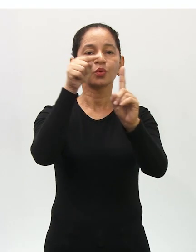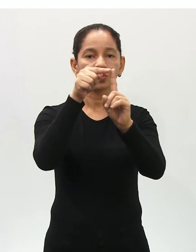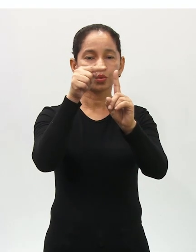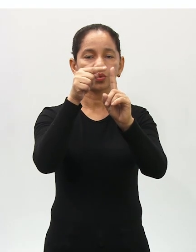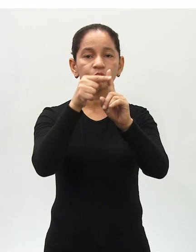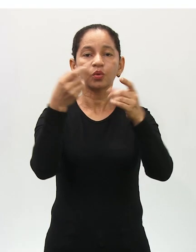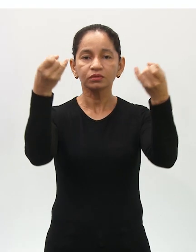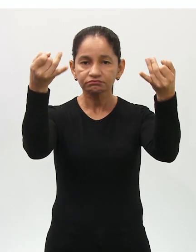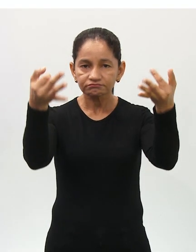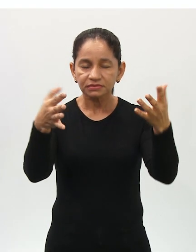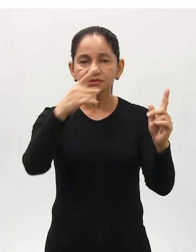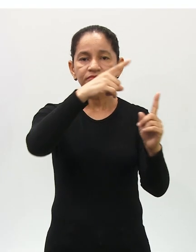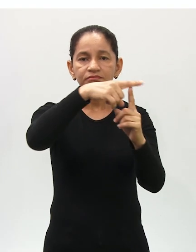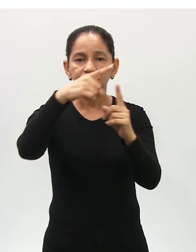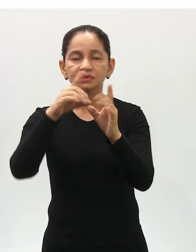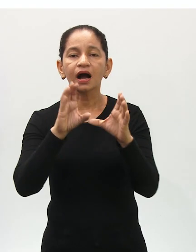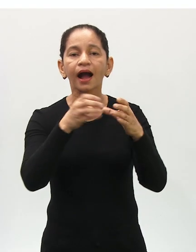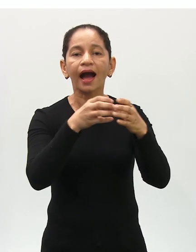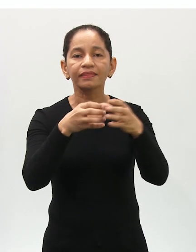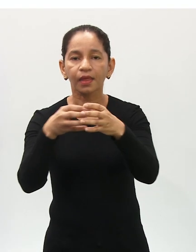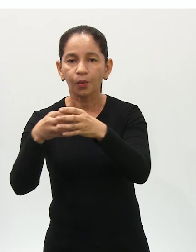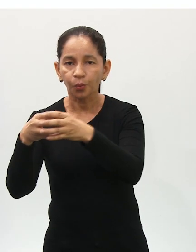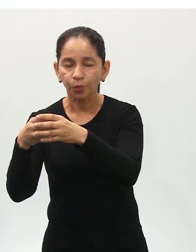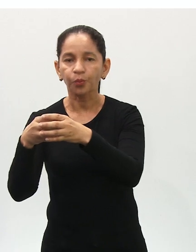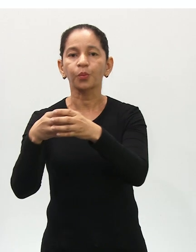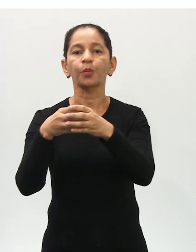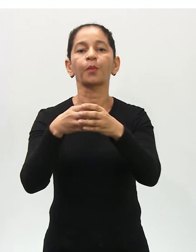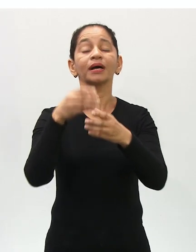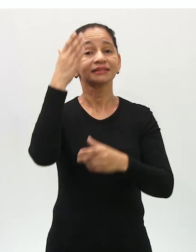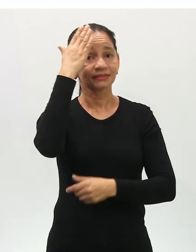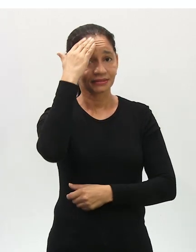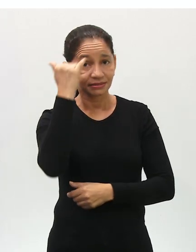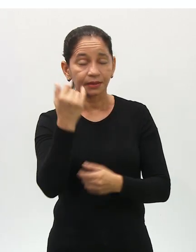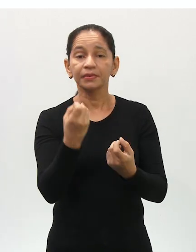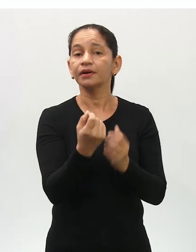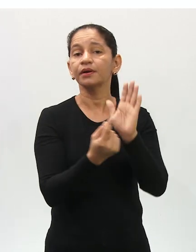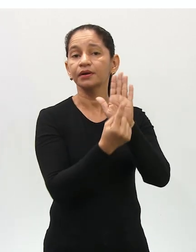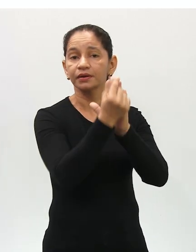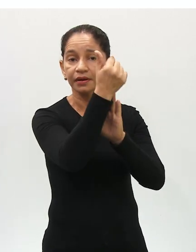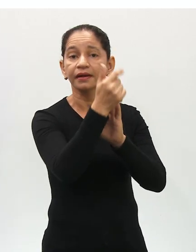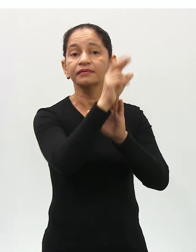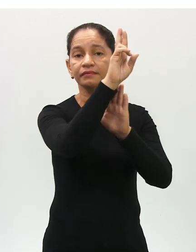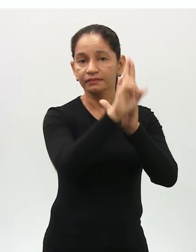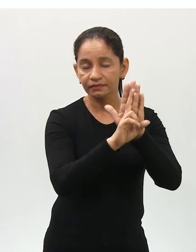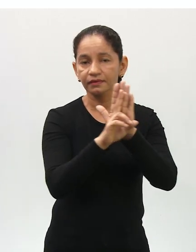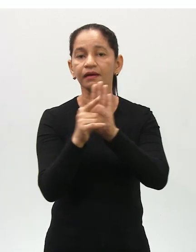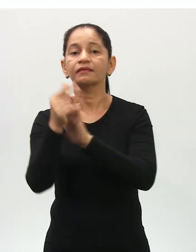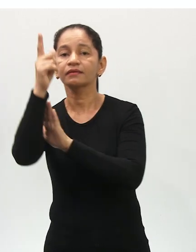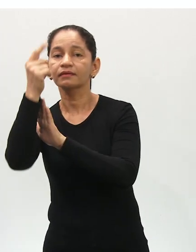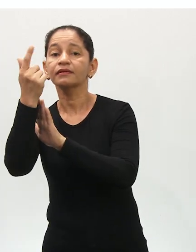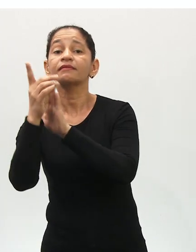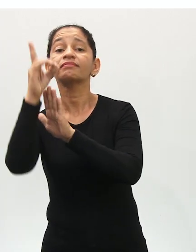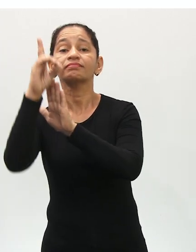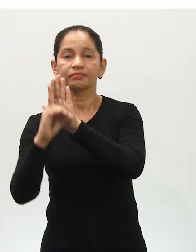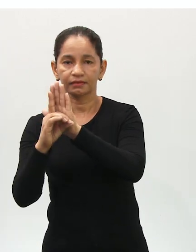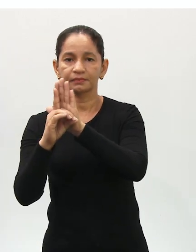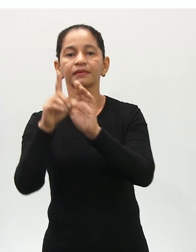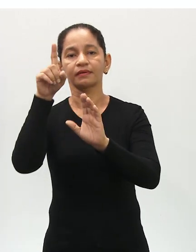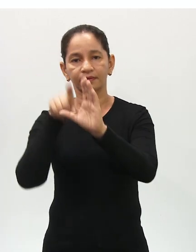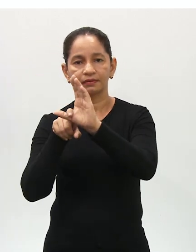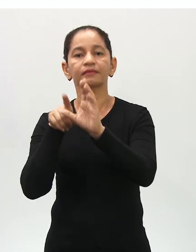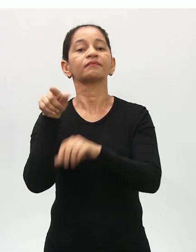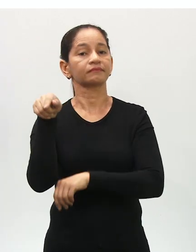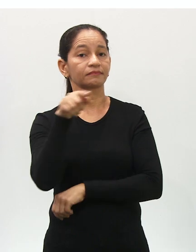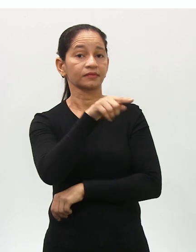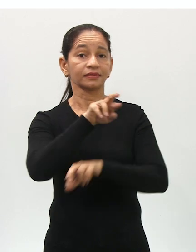é distinguir as classificações orçamentárias, categorizar as receitas e as despesas, identificar as etapas